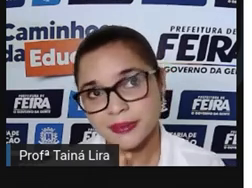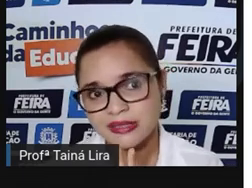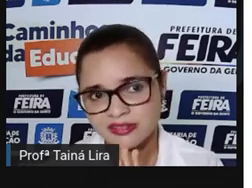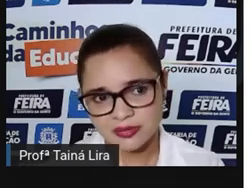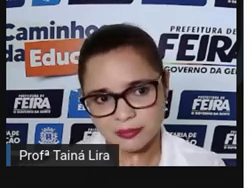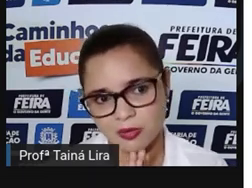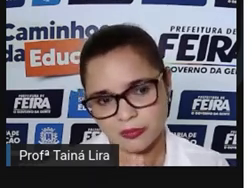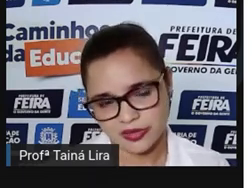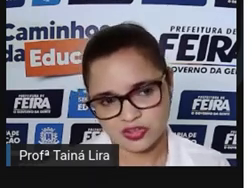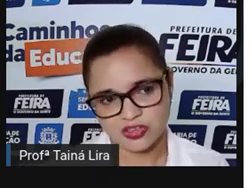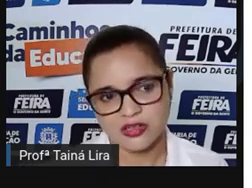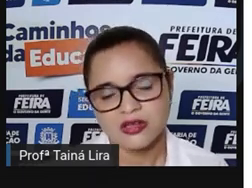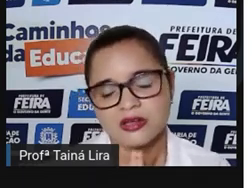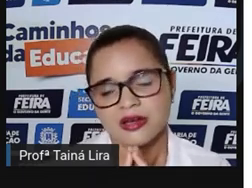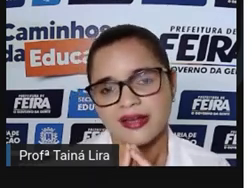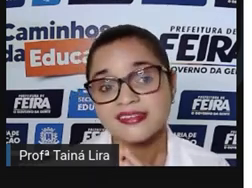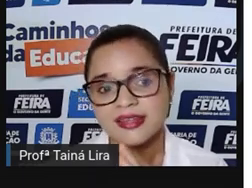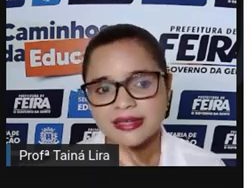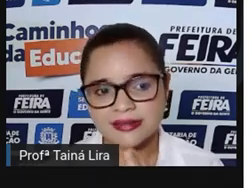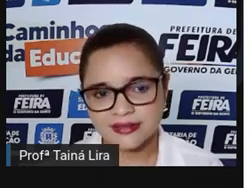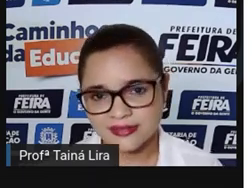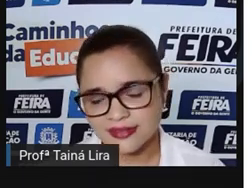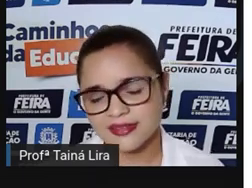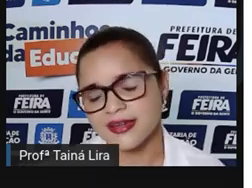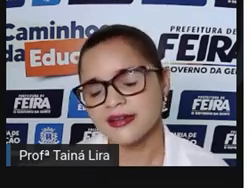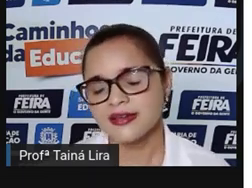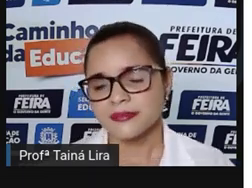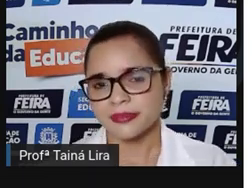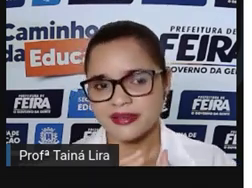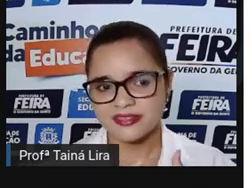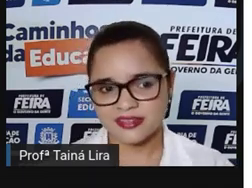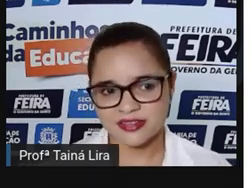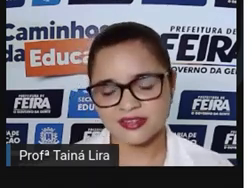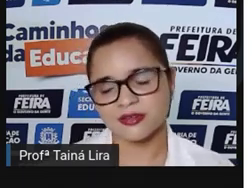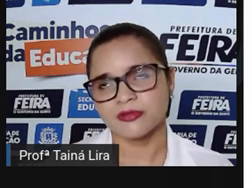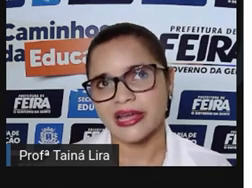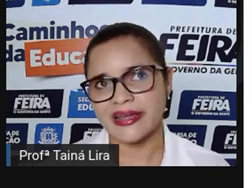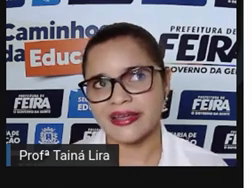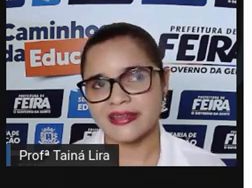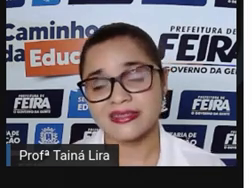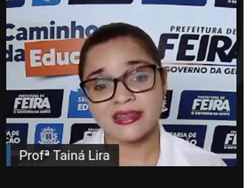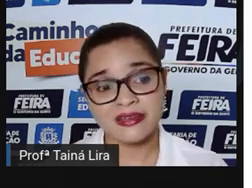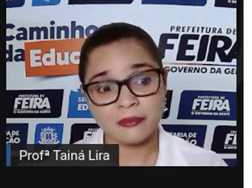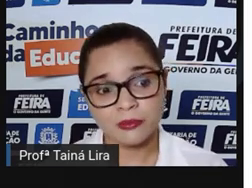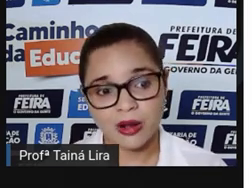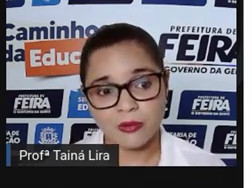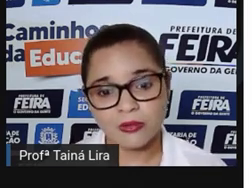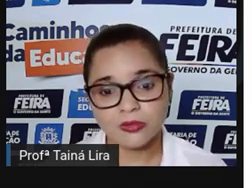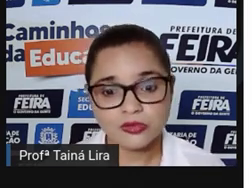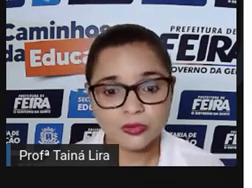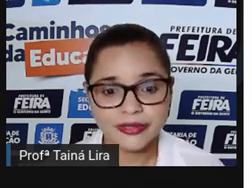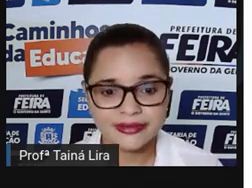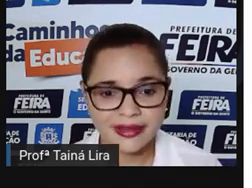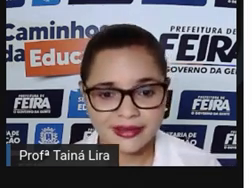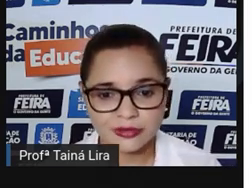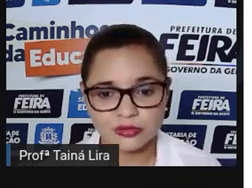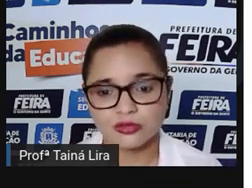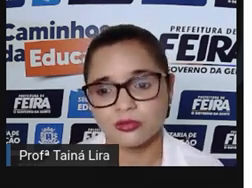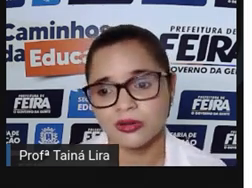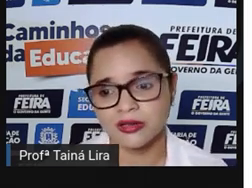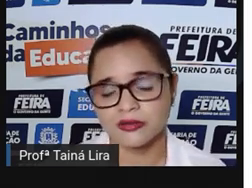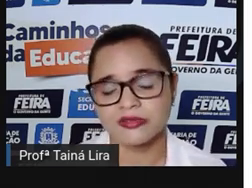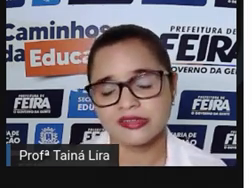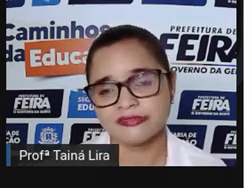né, principalmente as crianças, né, precisam ter alguns